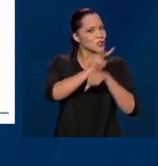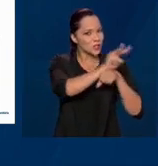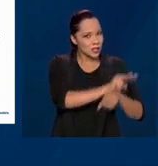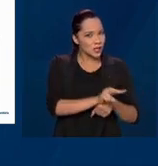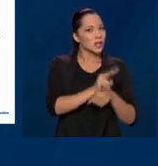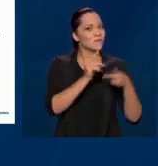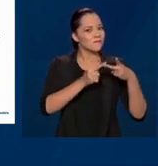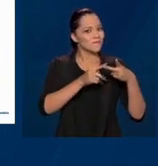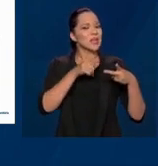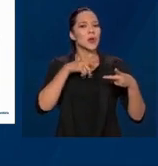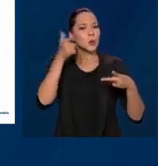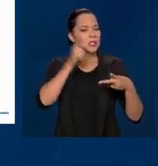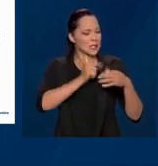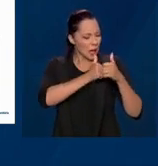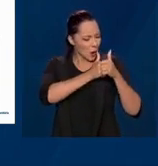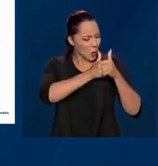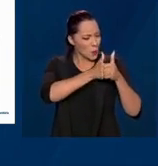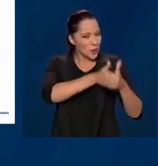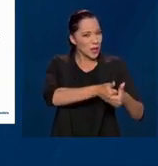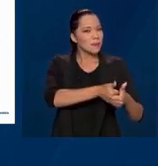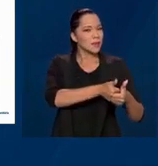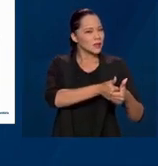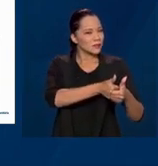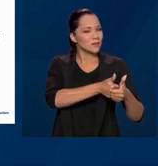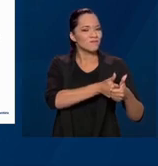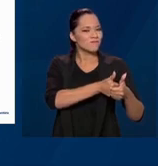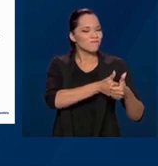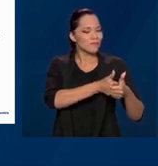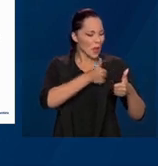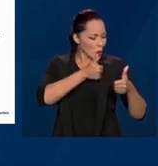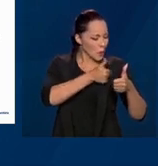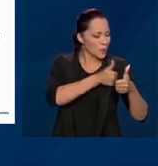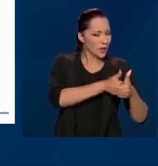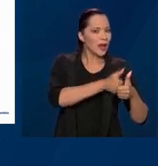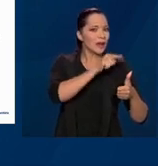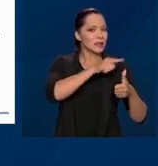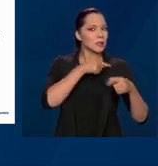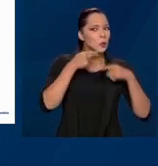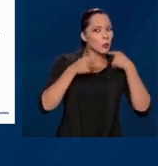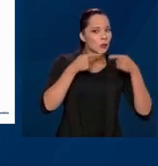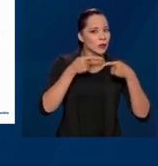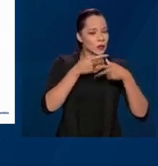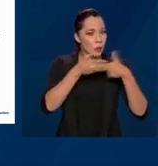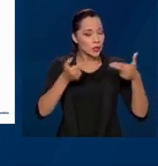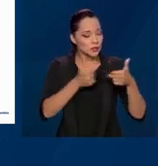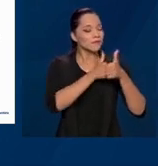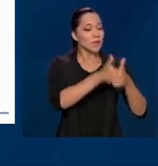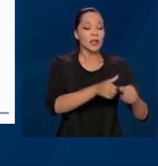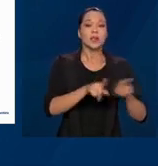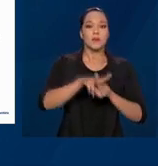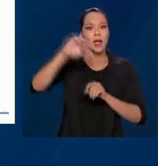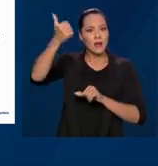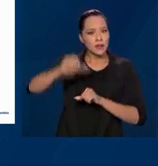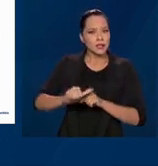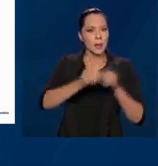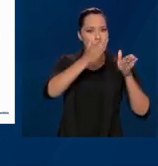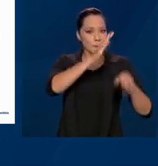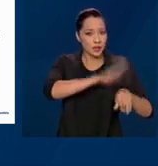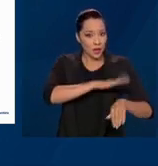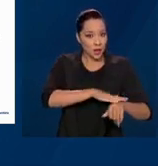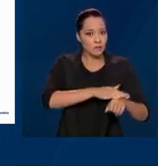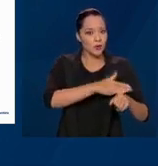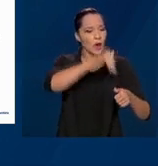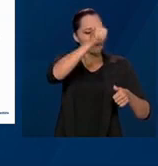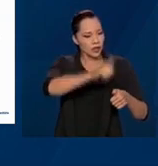muito próximo das incertezas que nós colocamos para vocês e também uma sugestão de reavaliação periódica. A